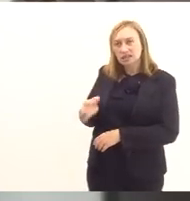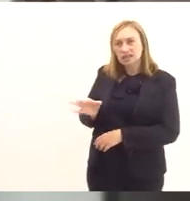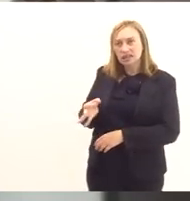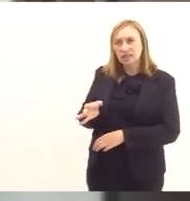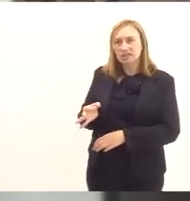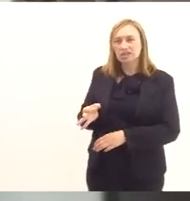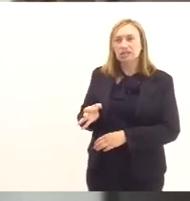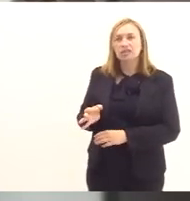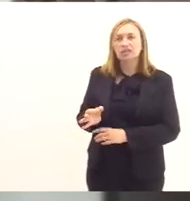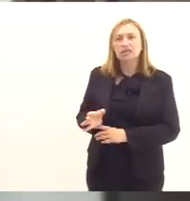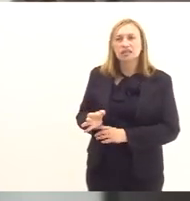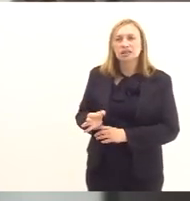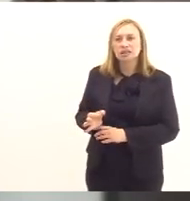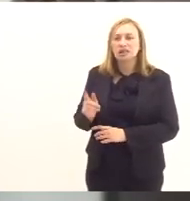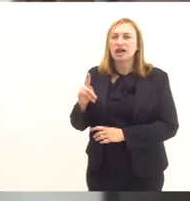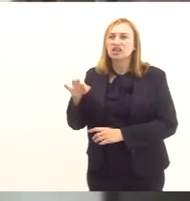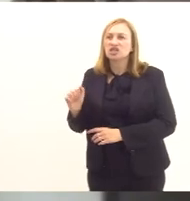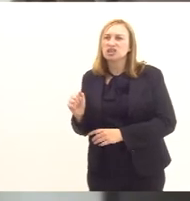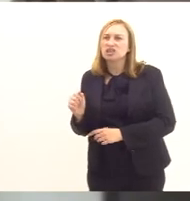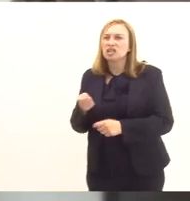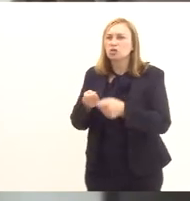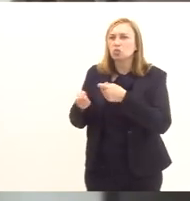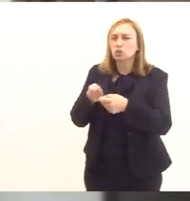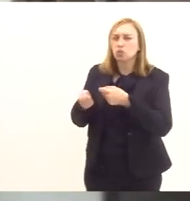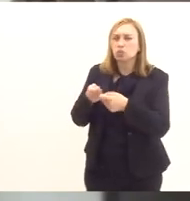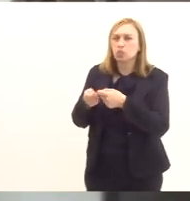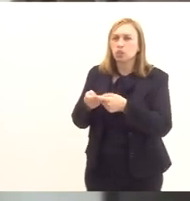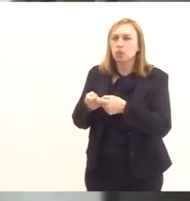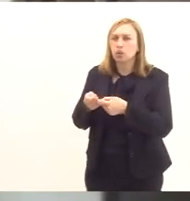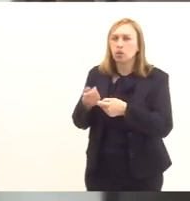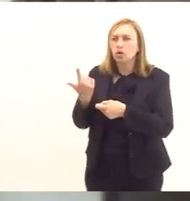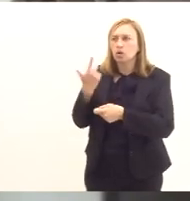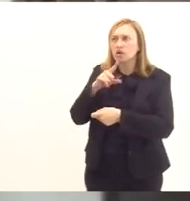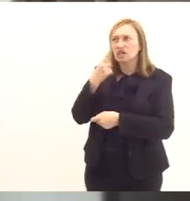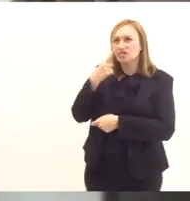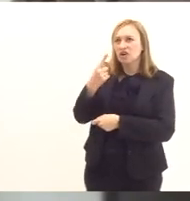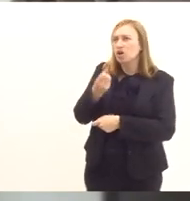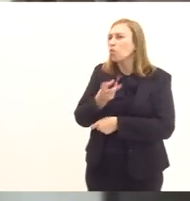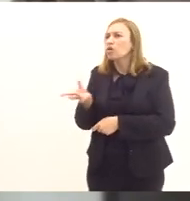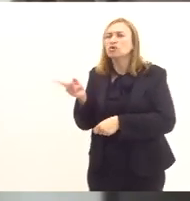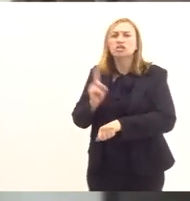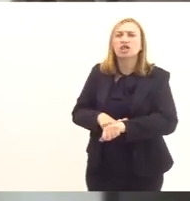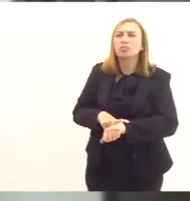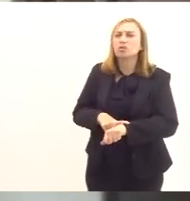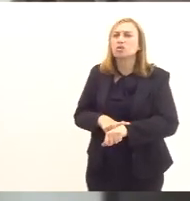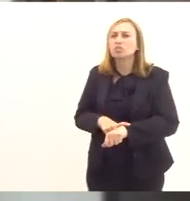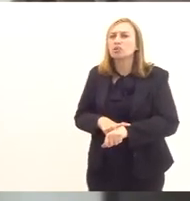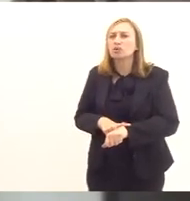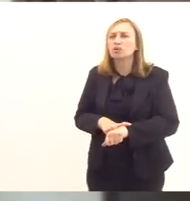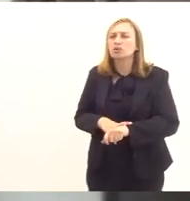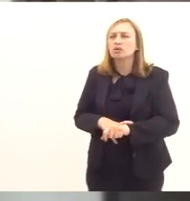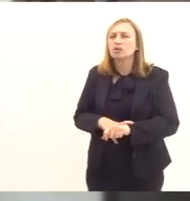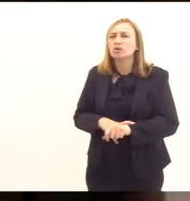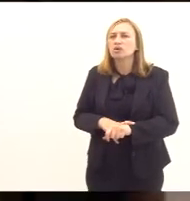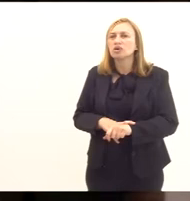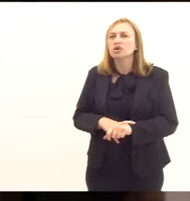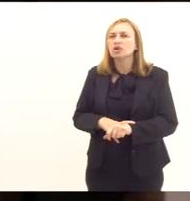da agência reguladora a senhora consegue chamar para gente em quanto tempo se dar